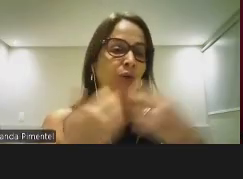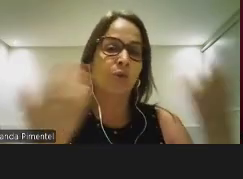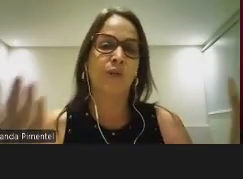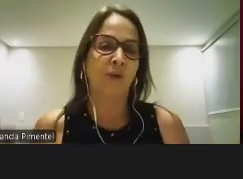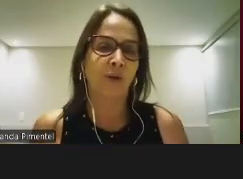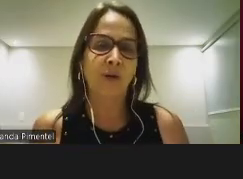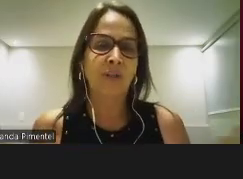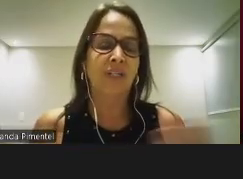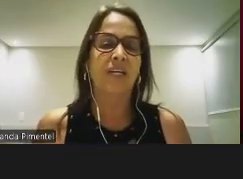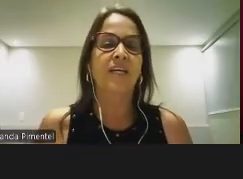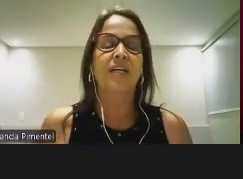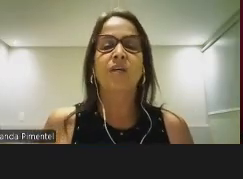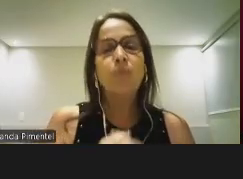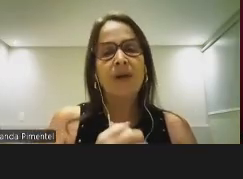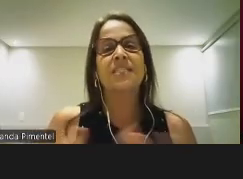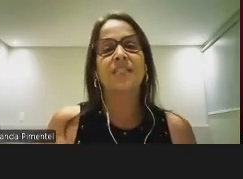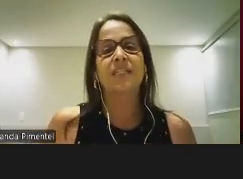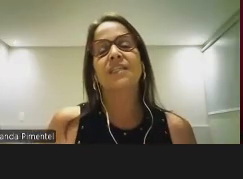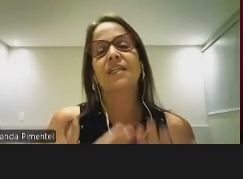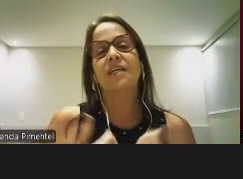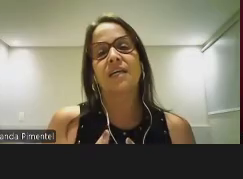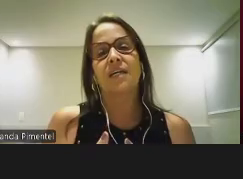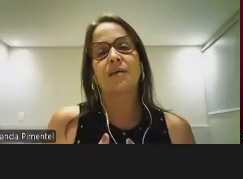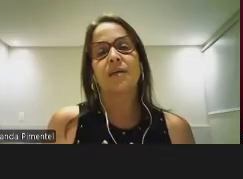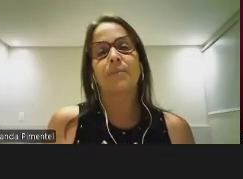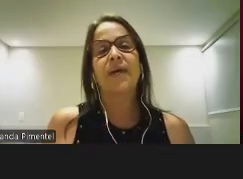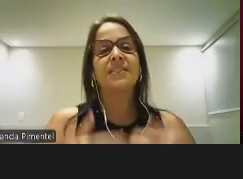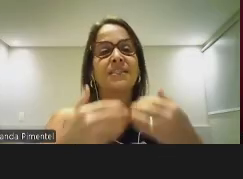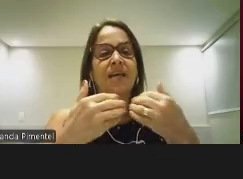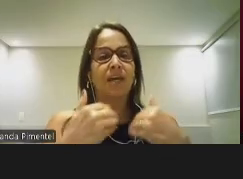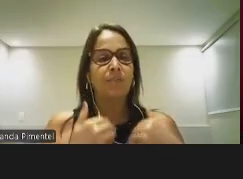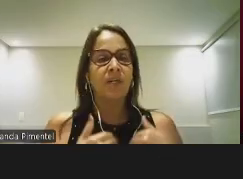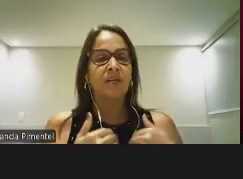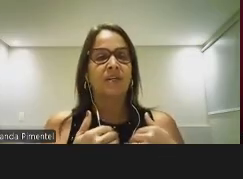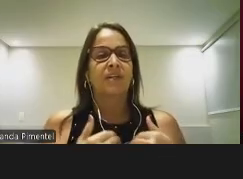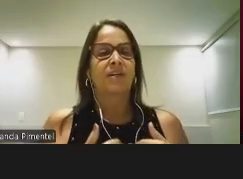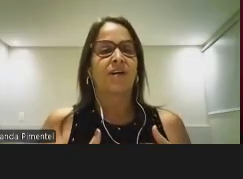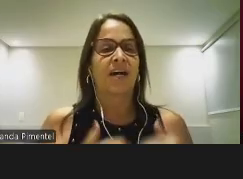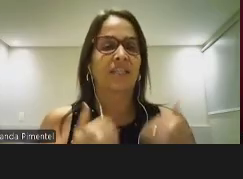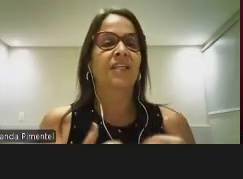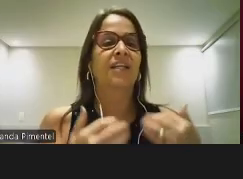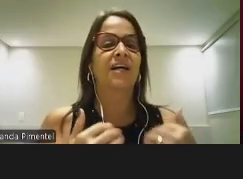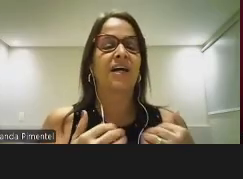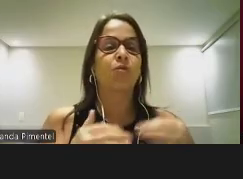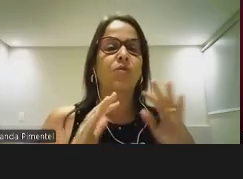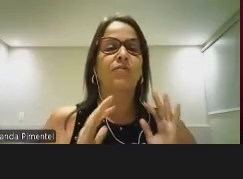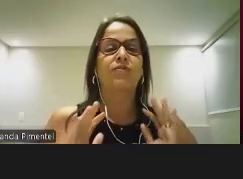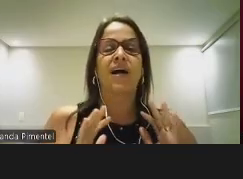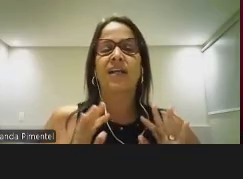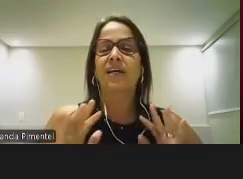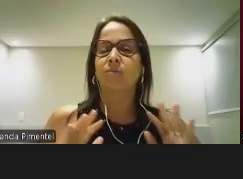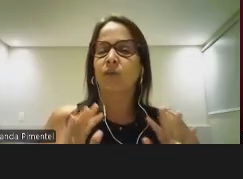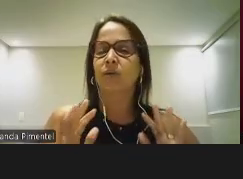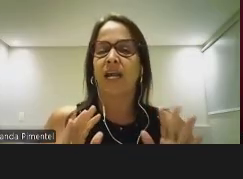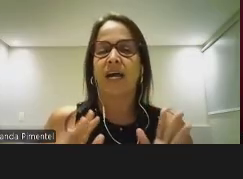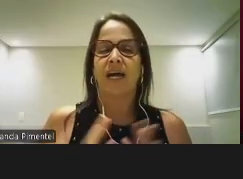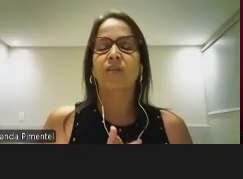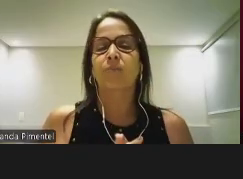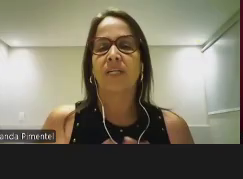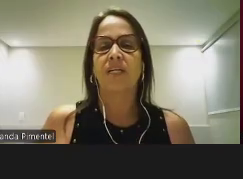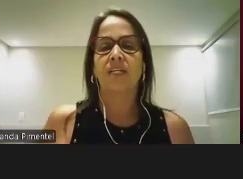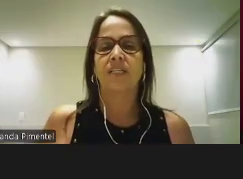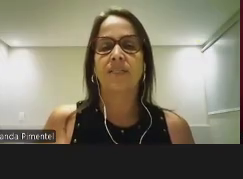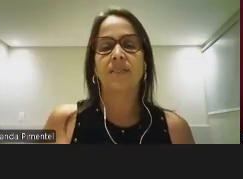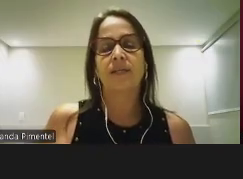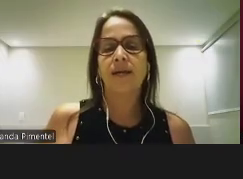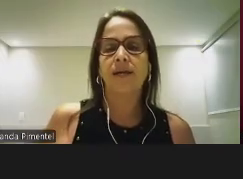já vi muito pior, né? E o paciente percebe ainda alguma falha, muito